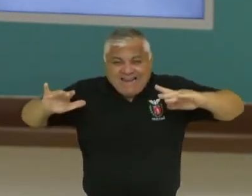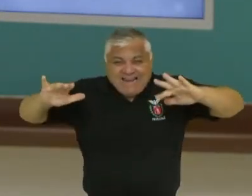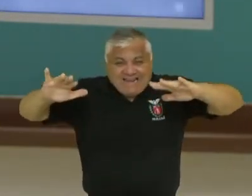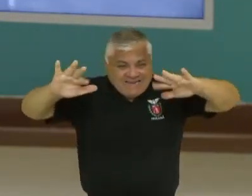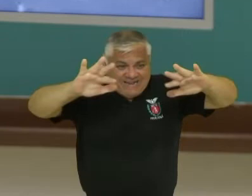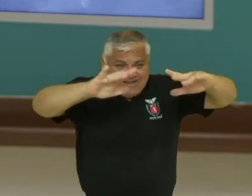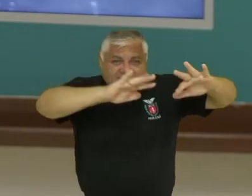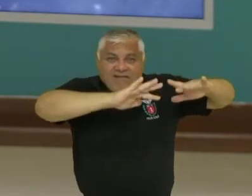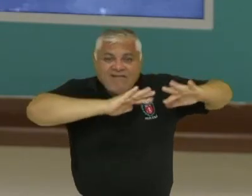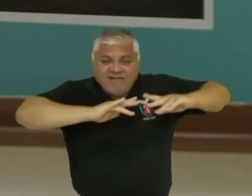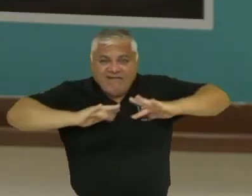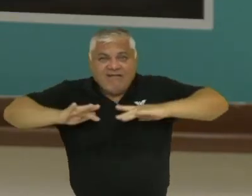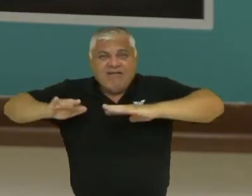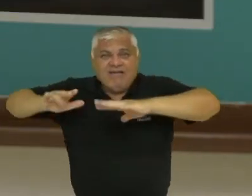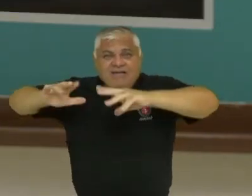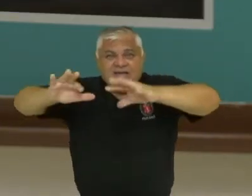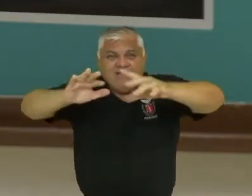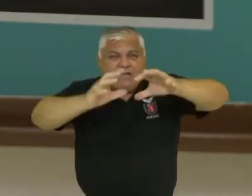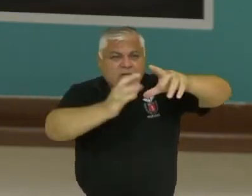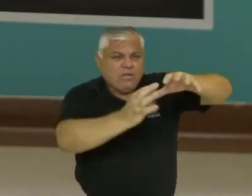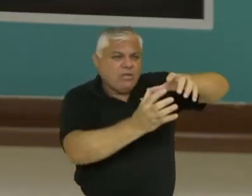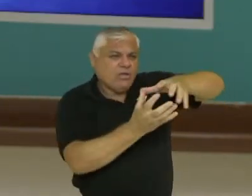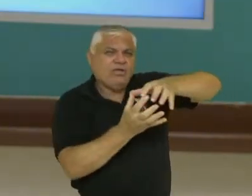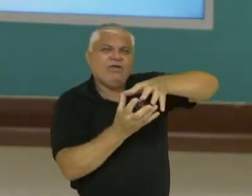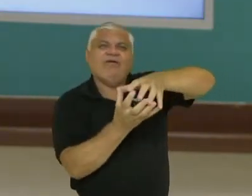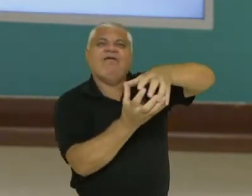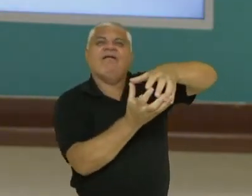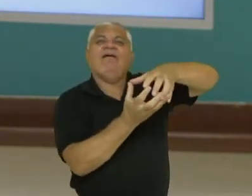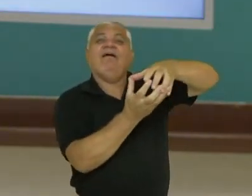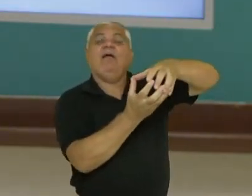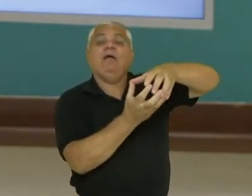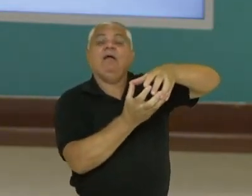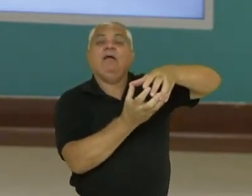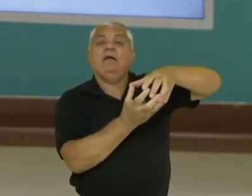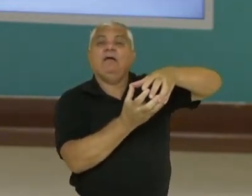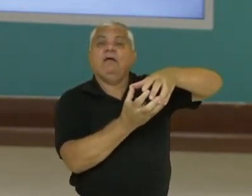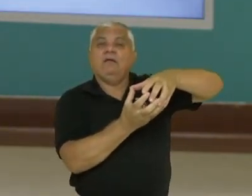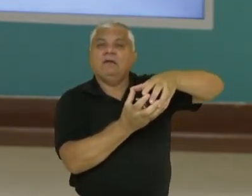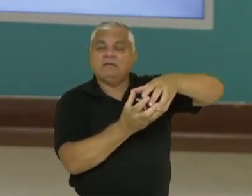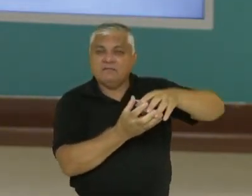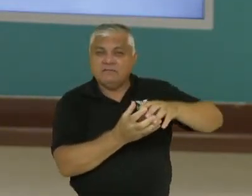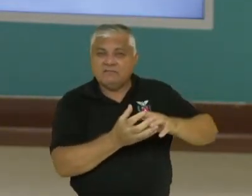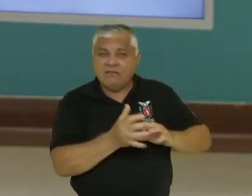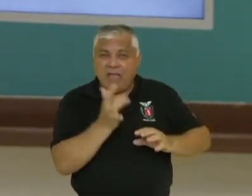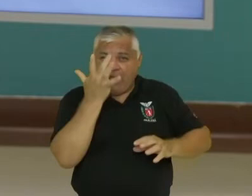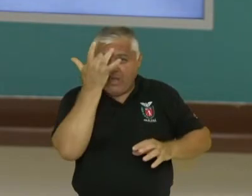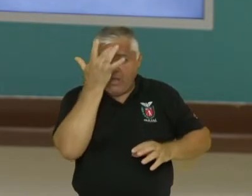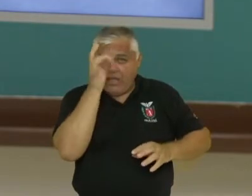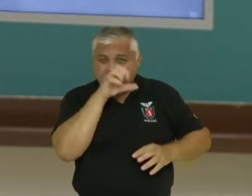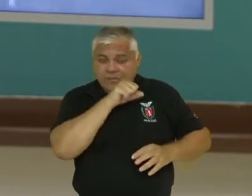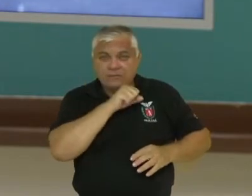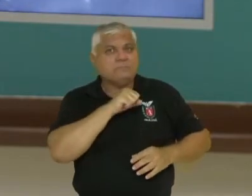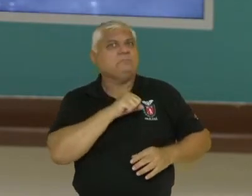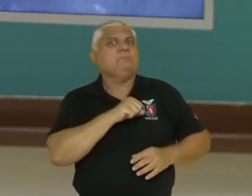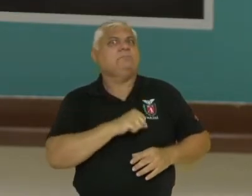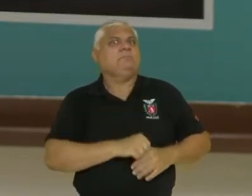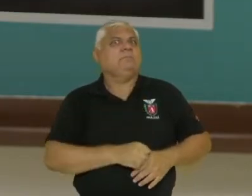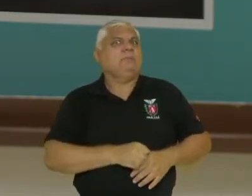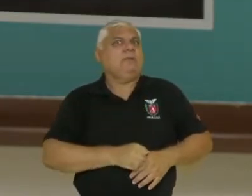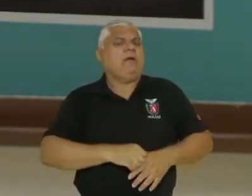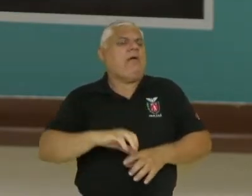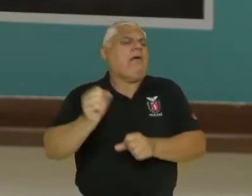espaço e foram se agregando, se juntando novamente, não foi do dia para a noite. Levou